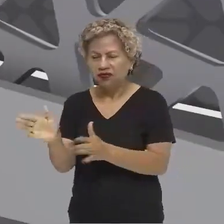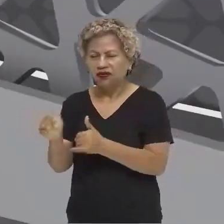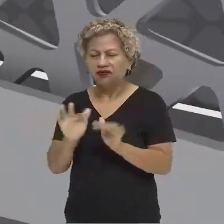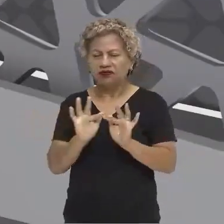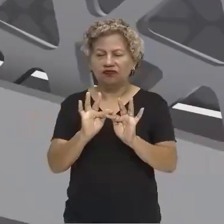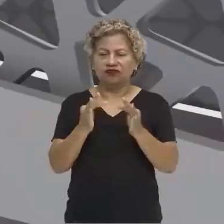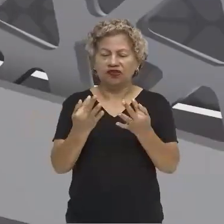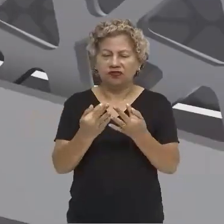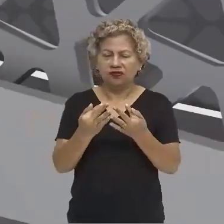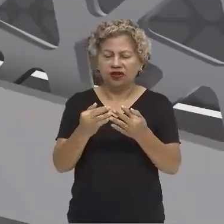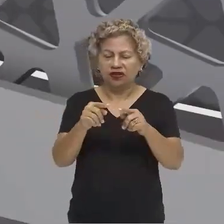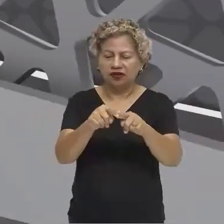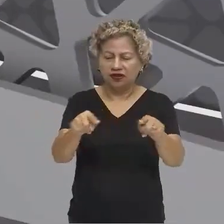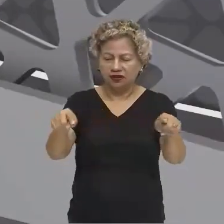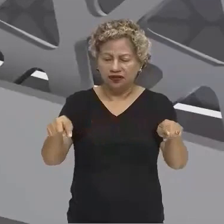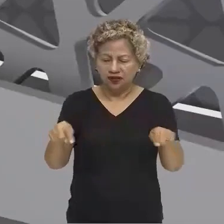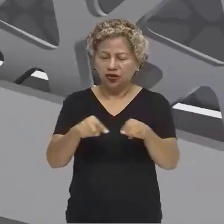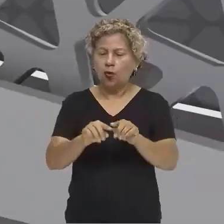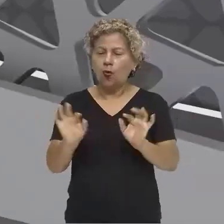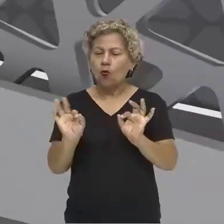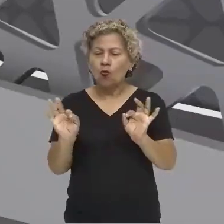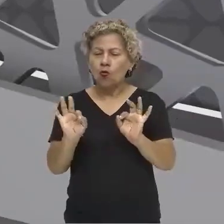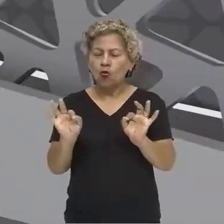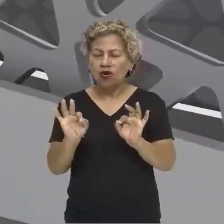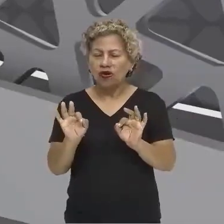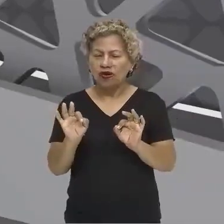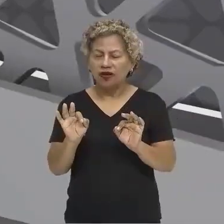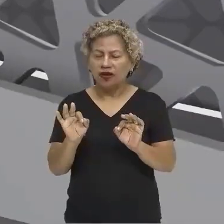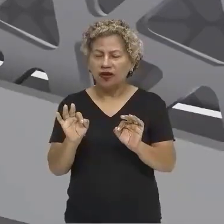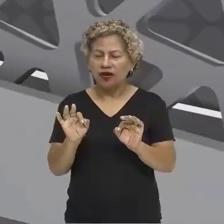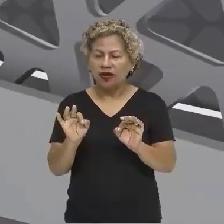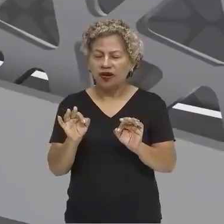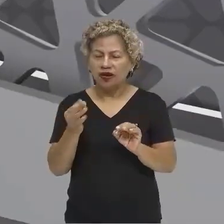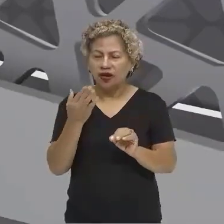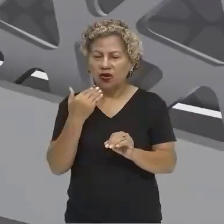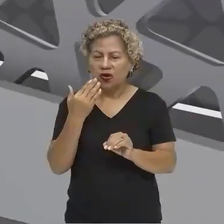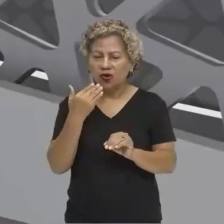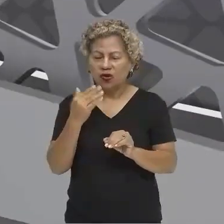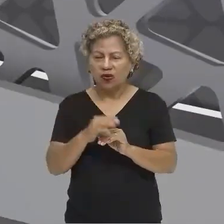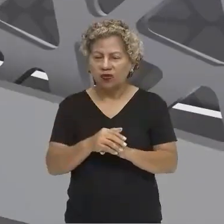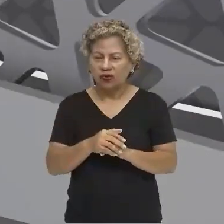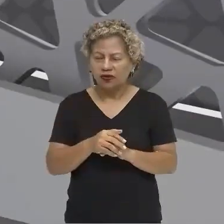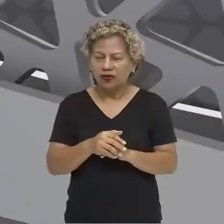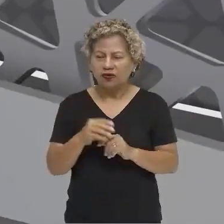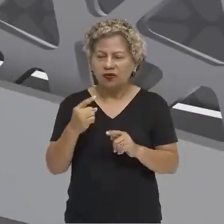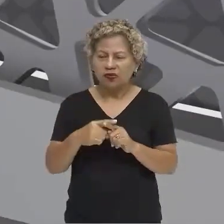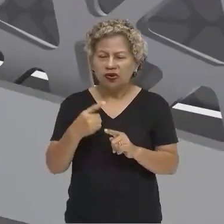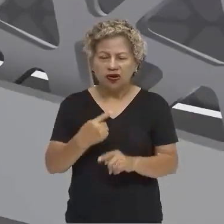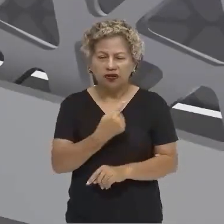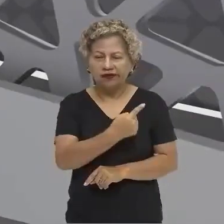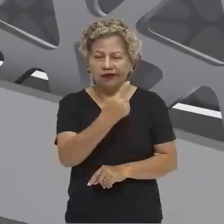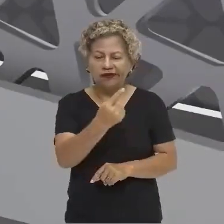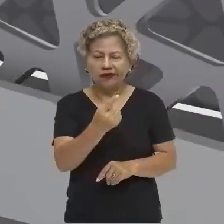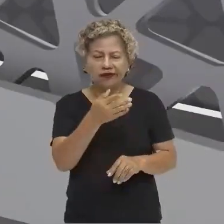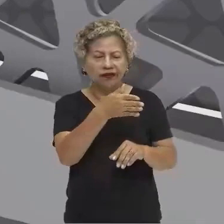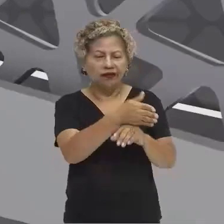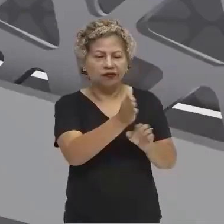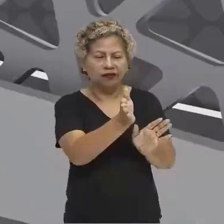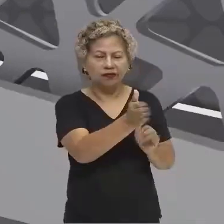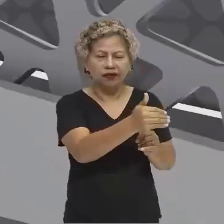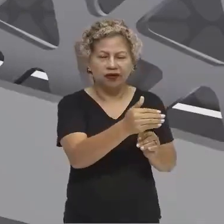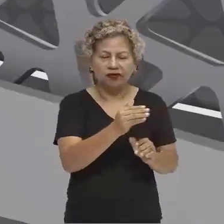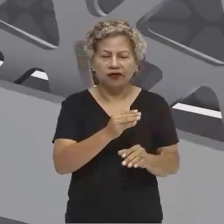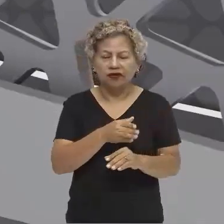mesa é apenas de enfeite, não é mais um momento de reunião familiar. Cada um vai comer no seu quarto e pronto, depois vai